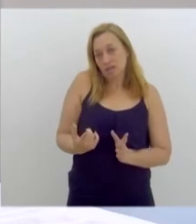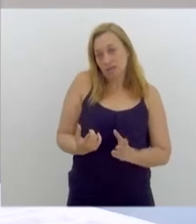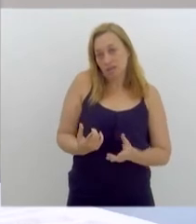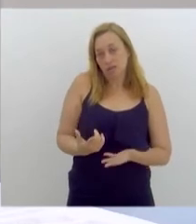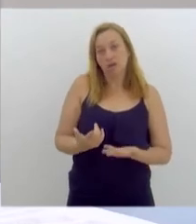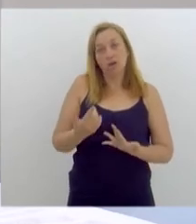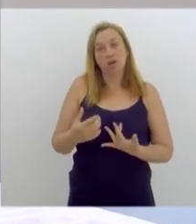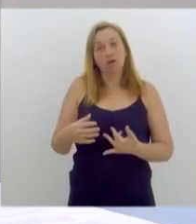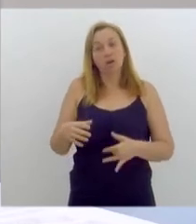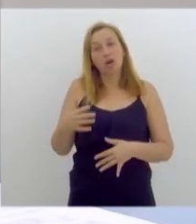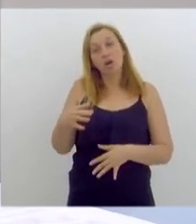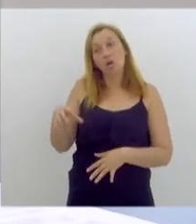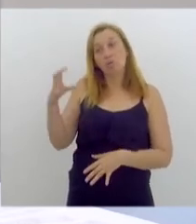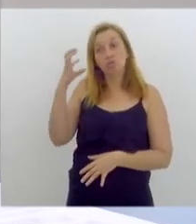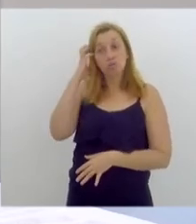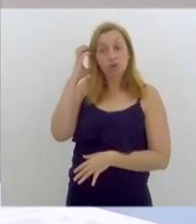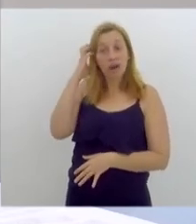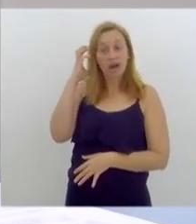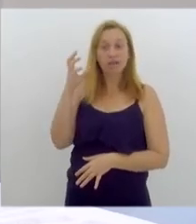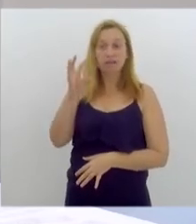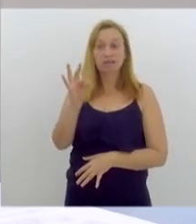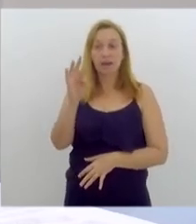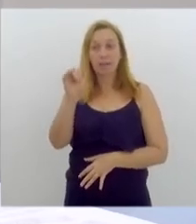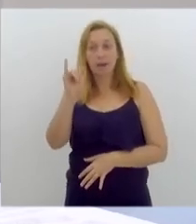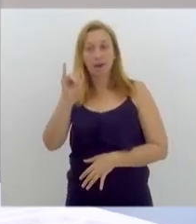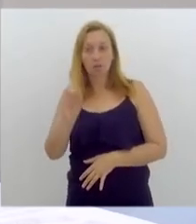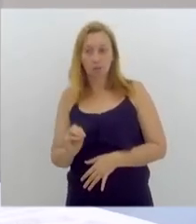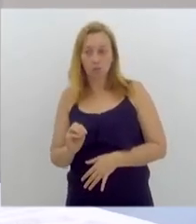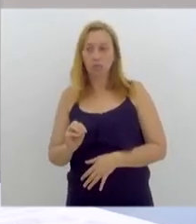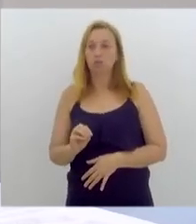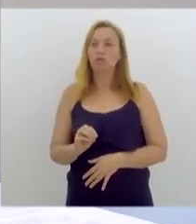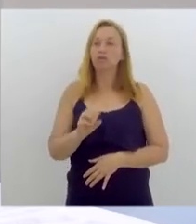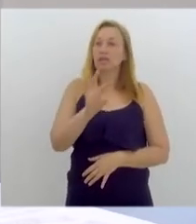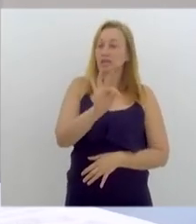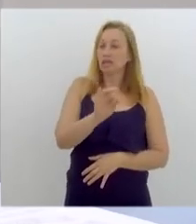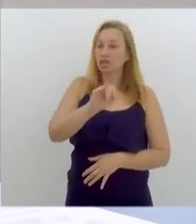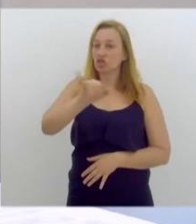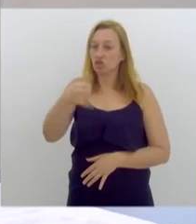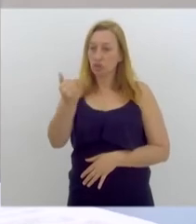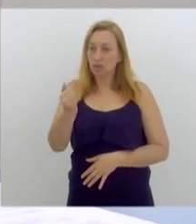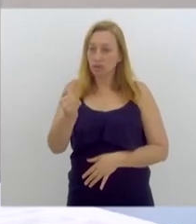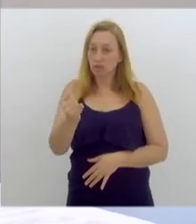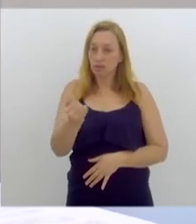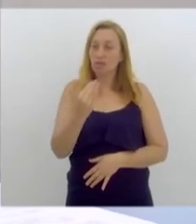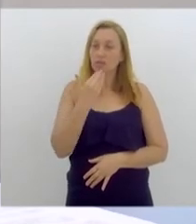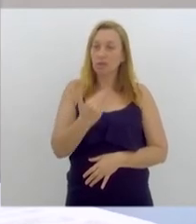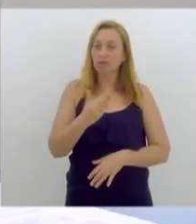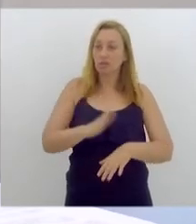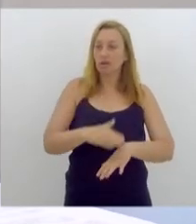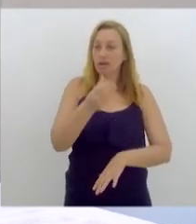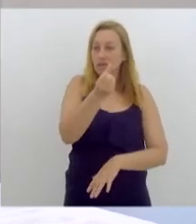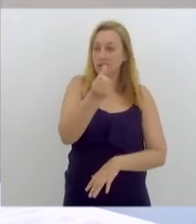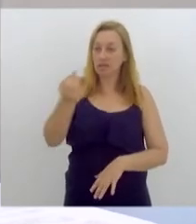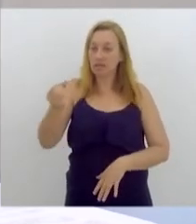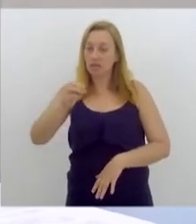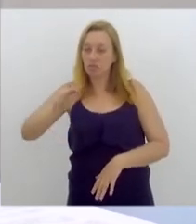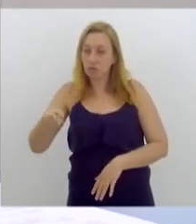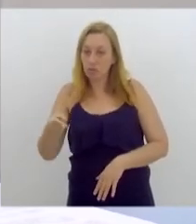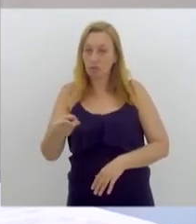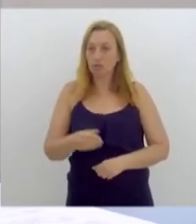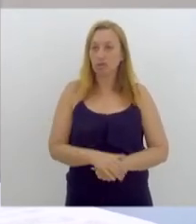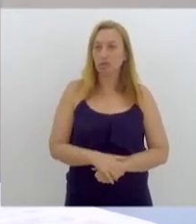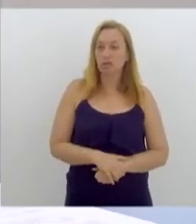soube pela rádio tamanco que o TJ pediu mais 600 milhões